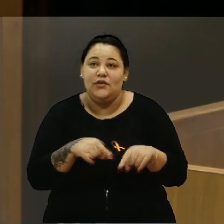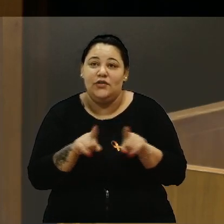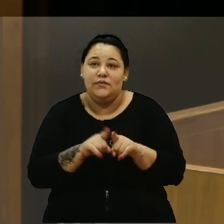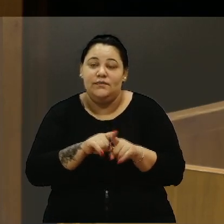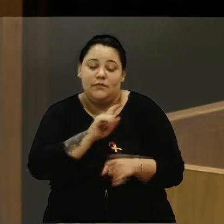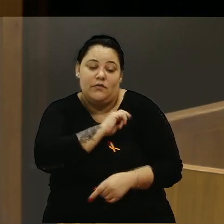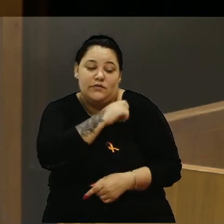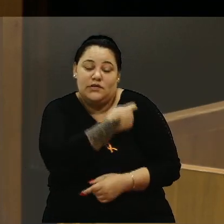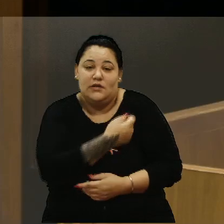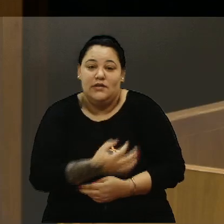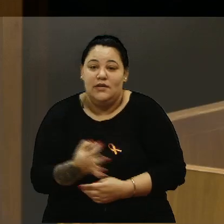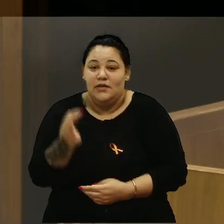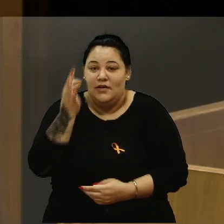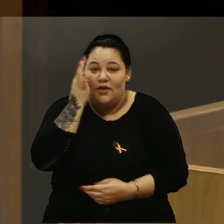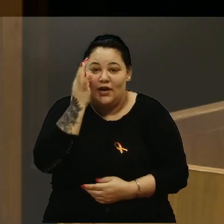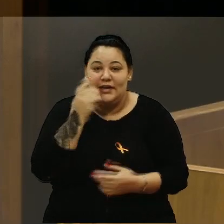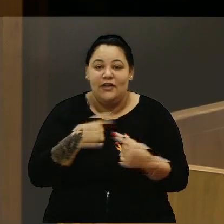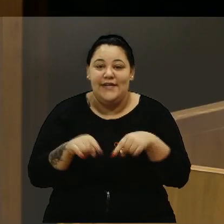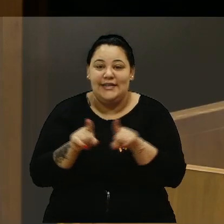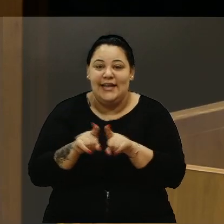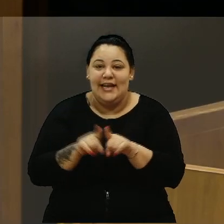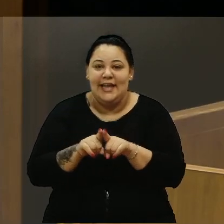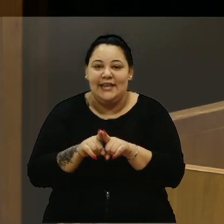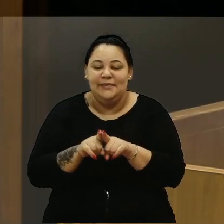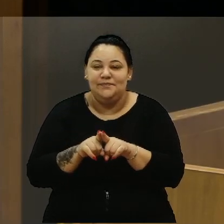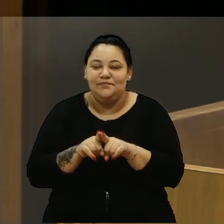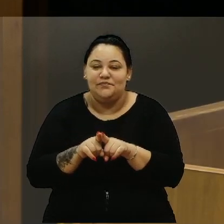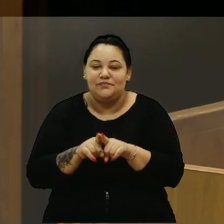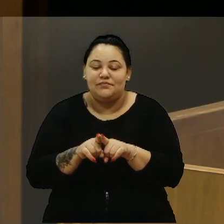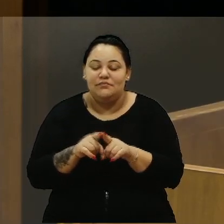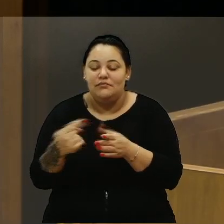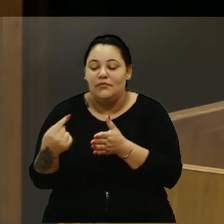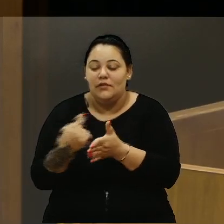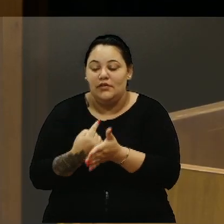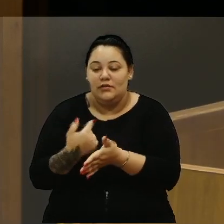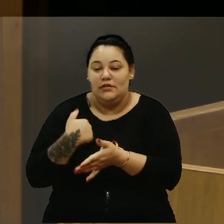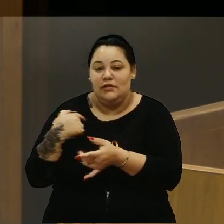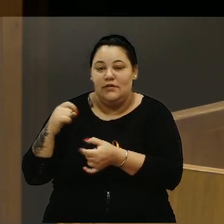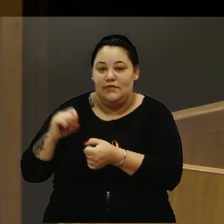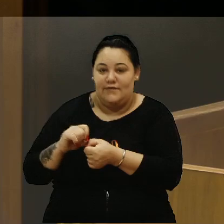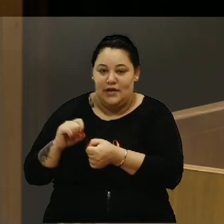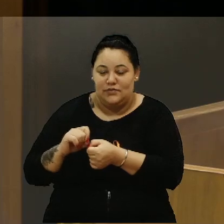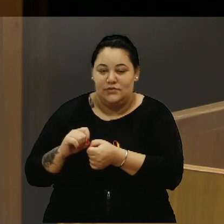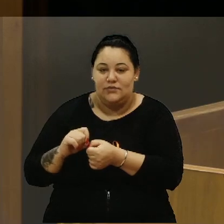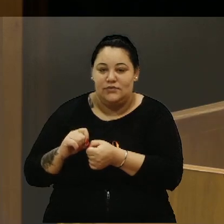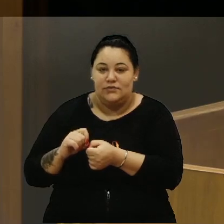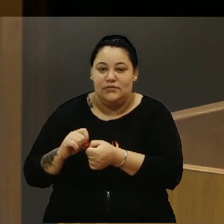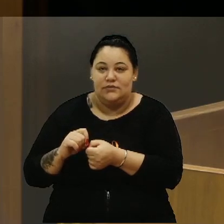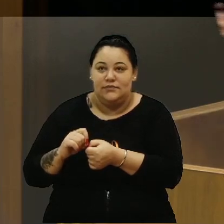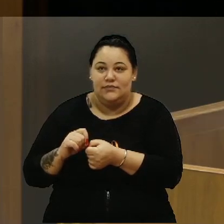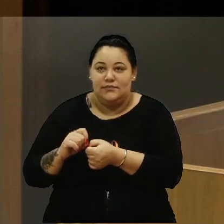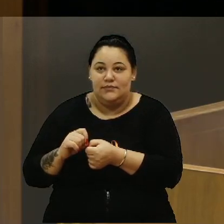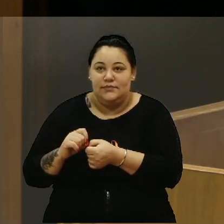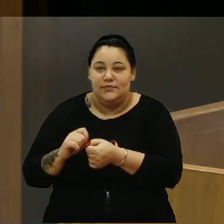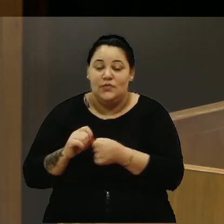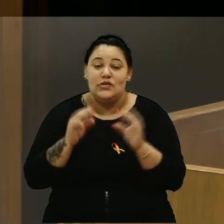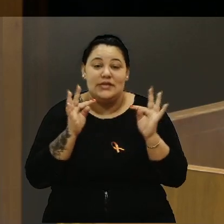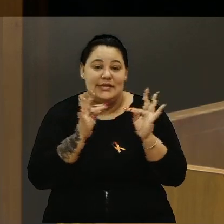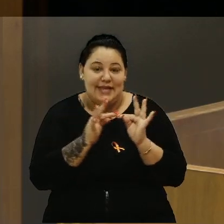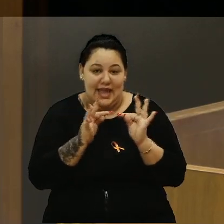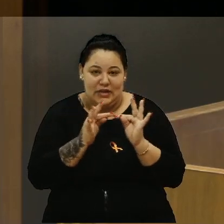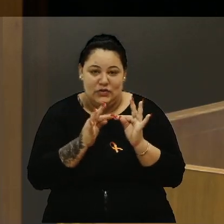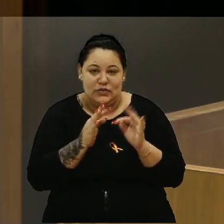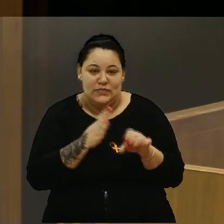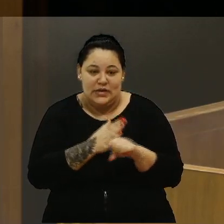foram lá e multaram esse cidadão. A pergunta que eu faço para os egrégios